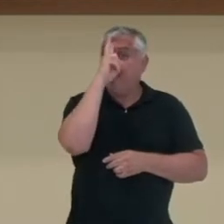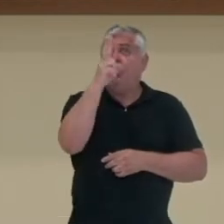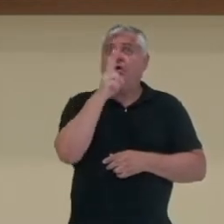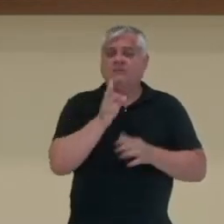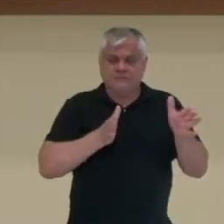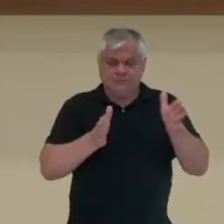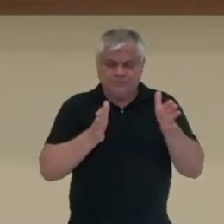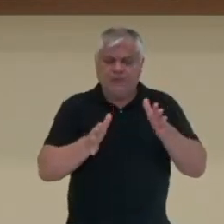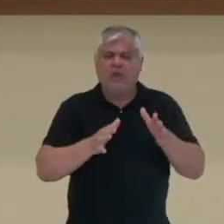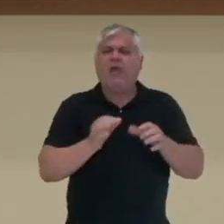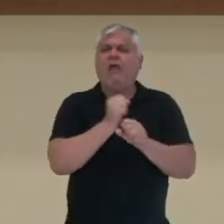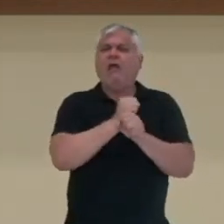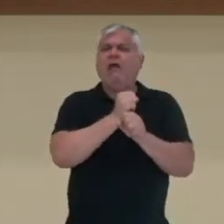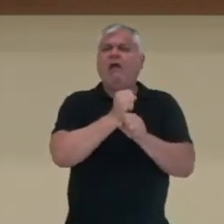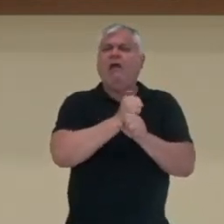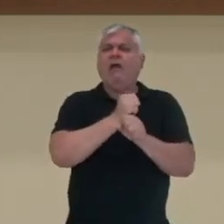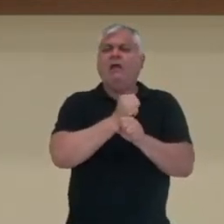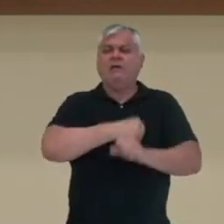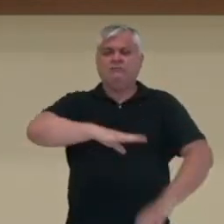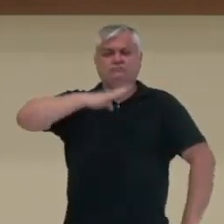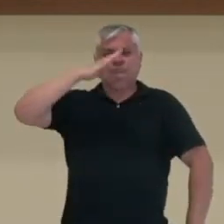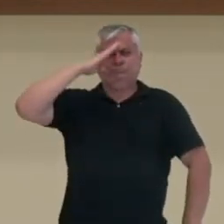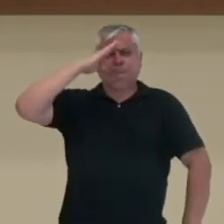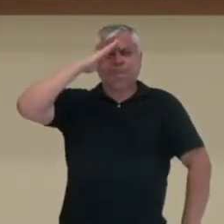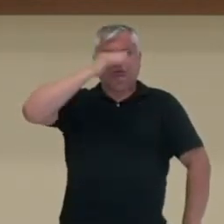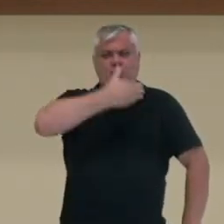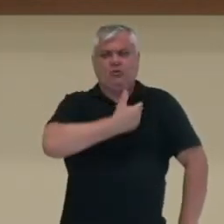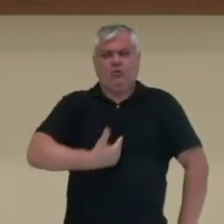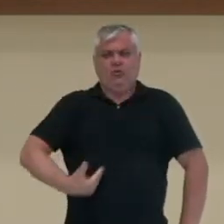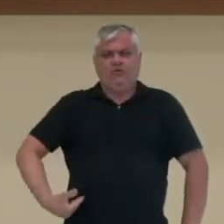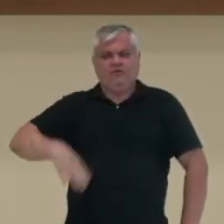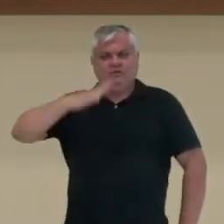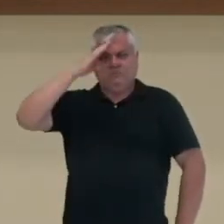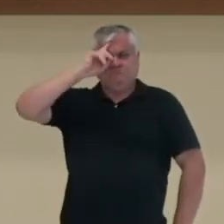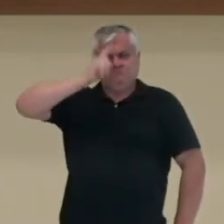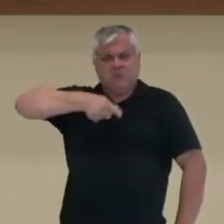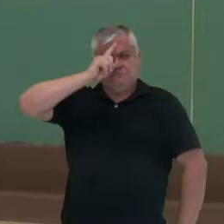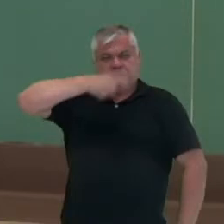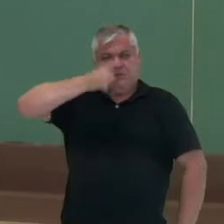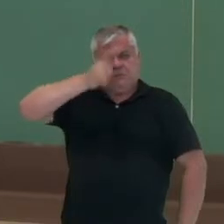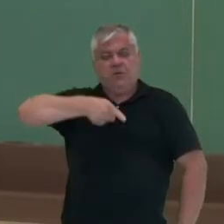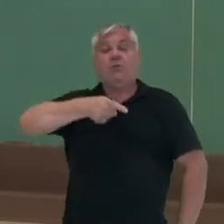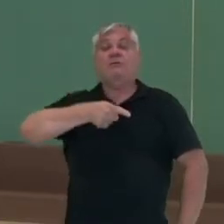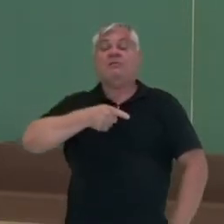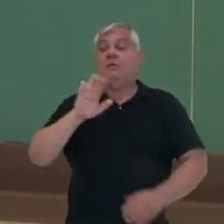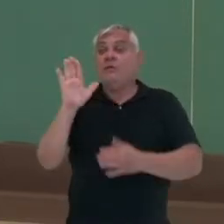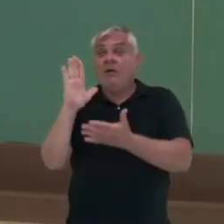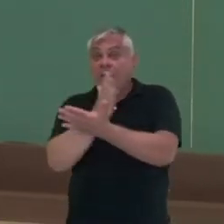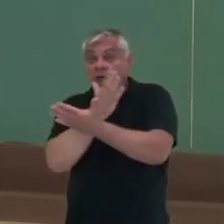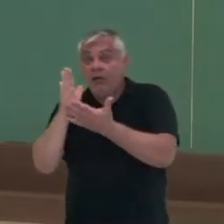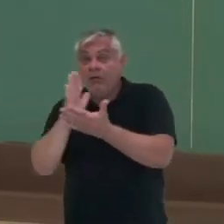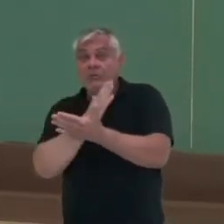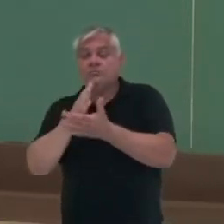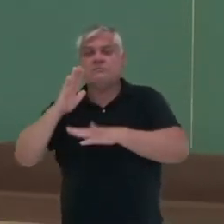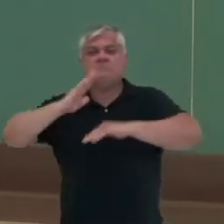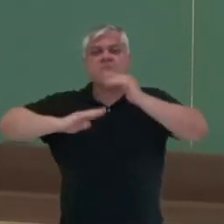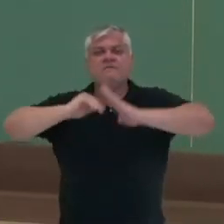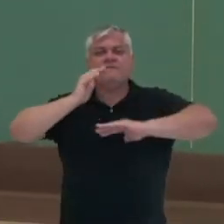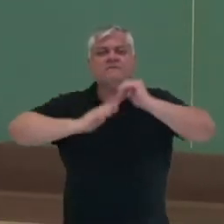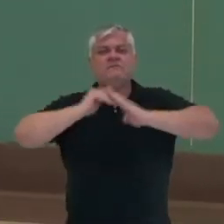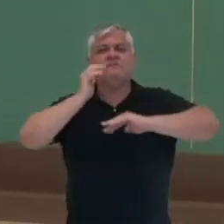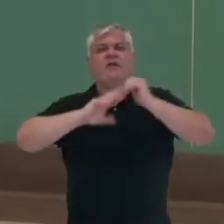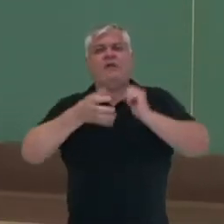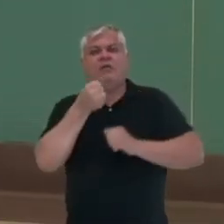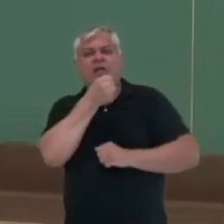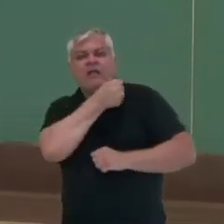da ditadura militar, porque nos anos da ditadura militar, muitos artistas vão usar a música popular brasileira